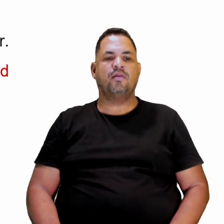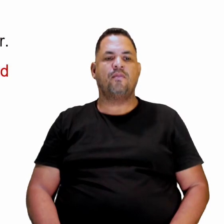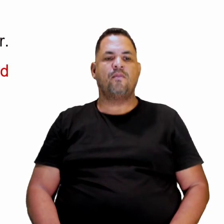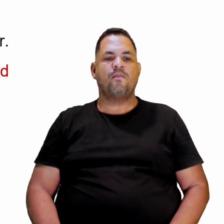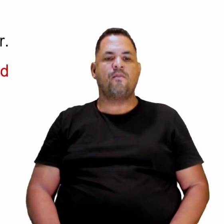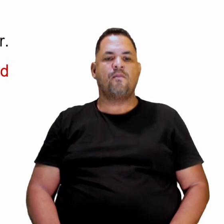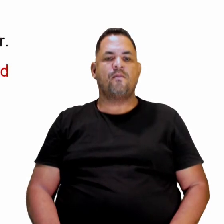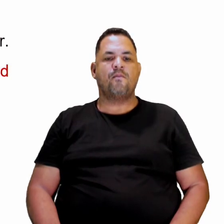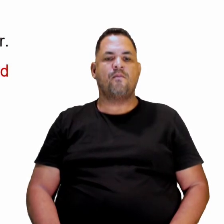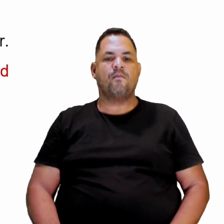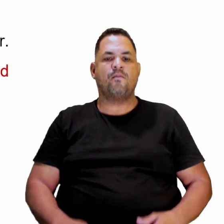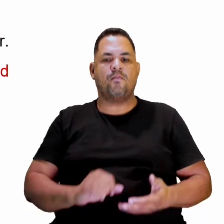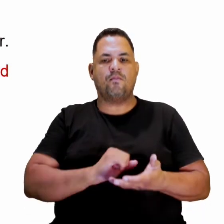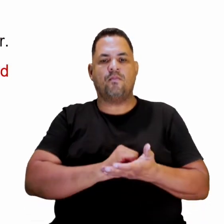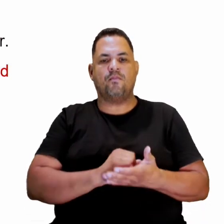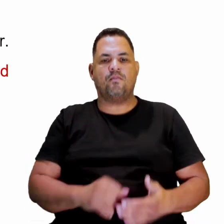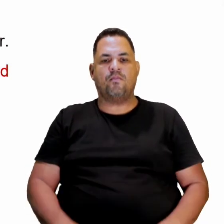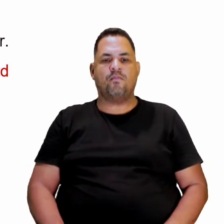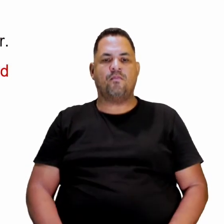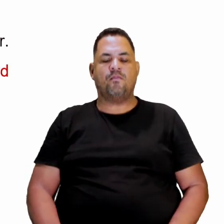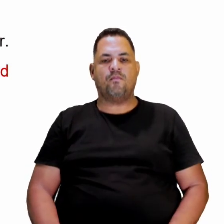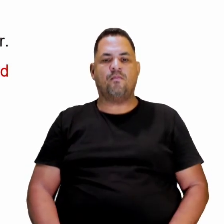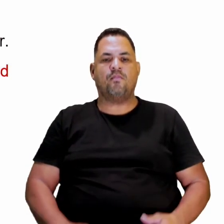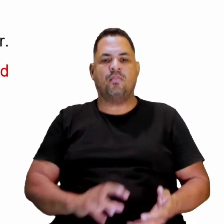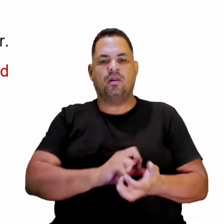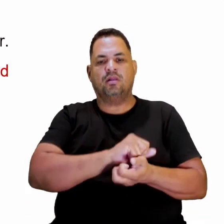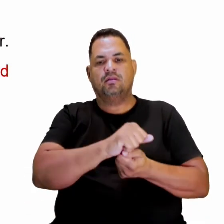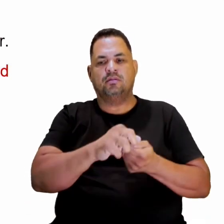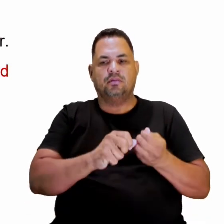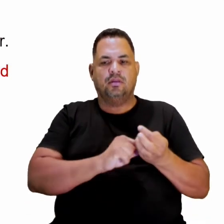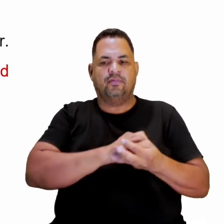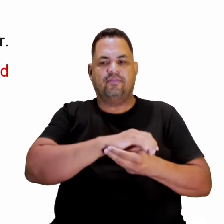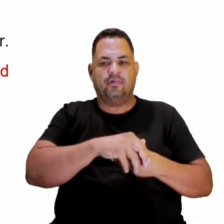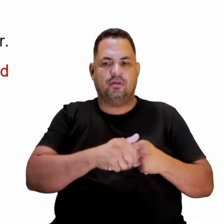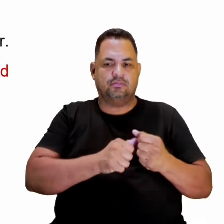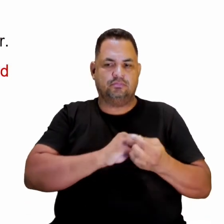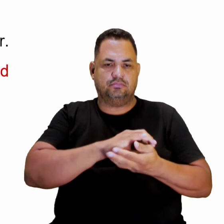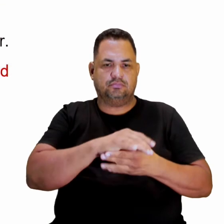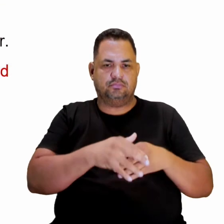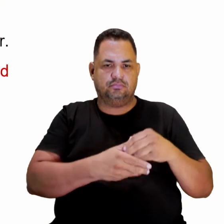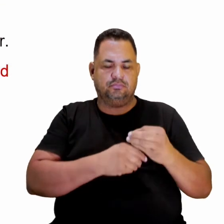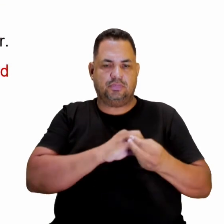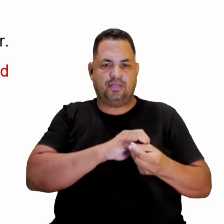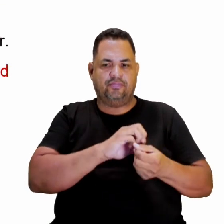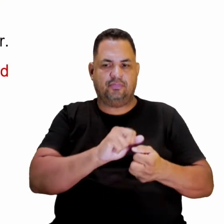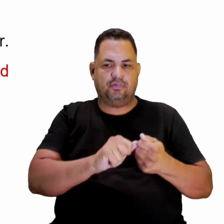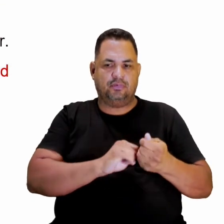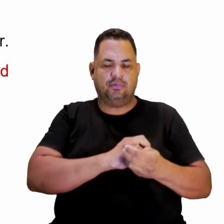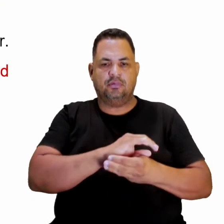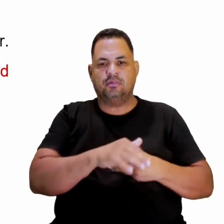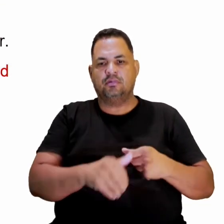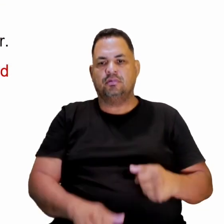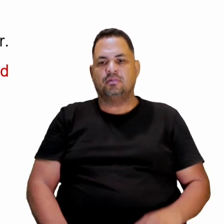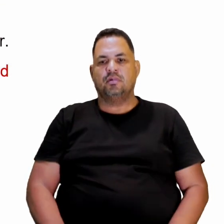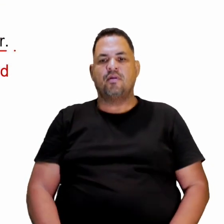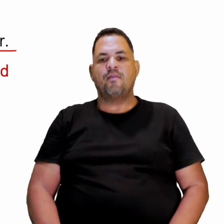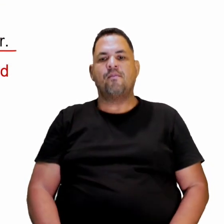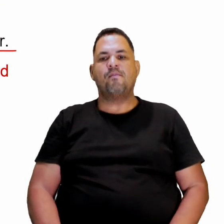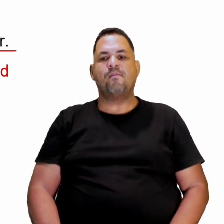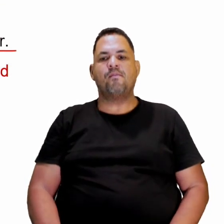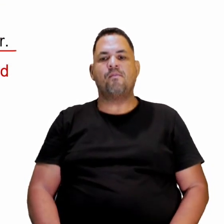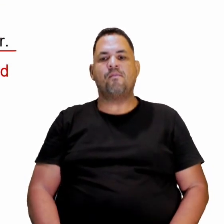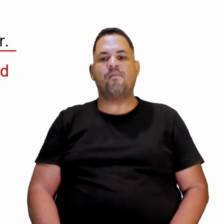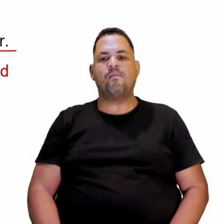ele lavou. Wash do verbo lavar passou para cá com ED no final. Himself to go to the